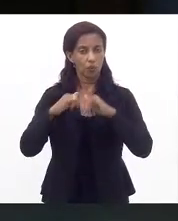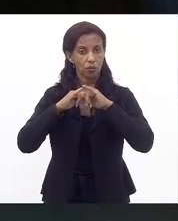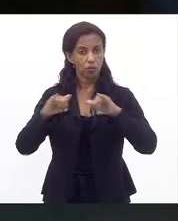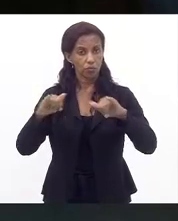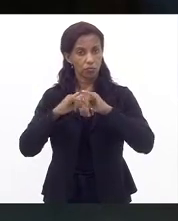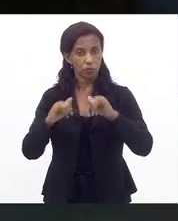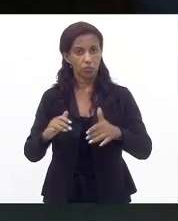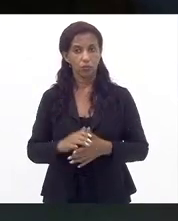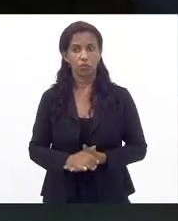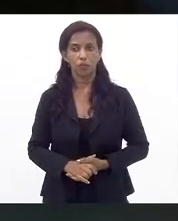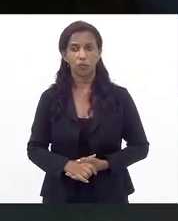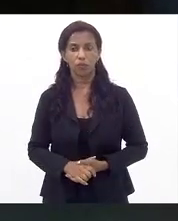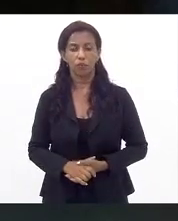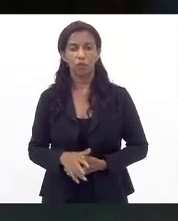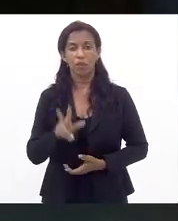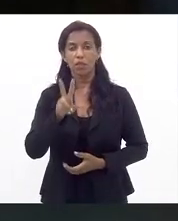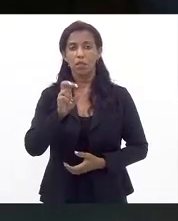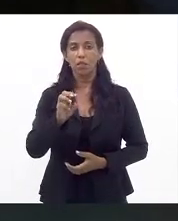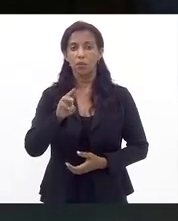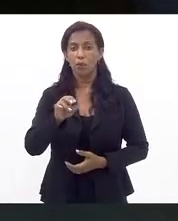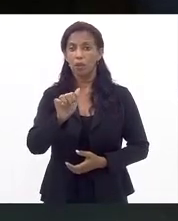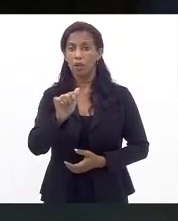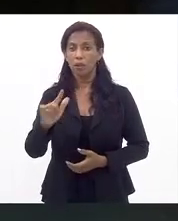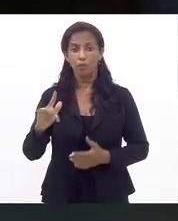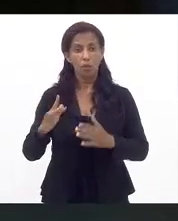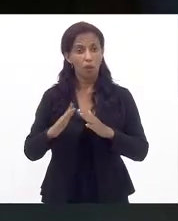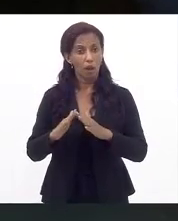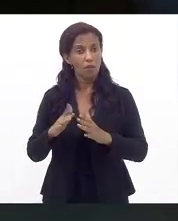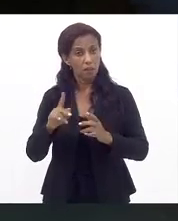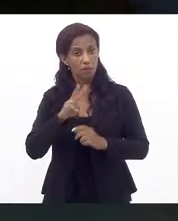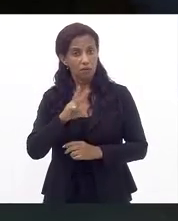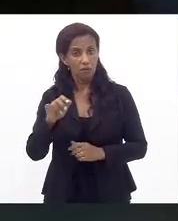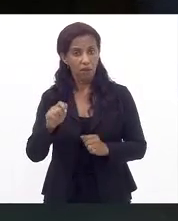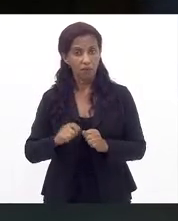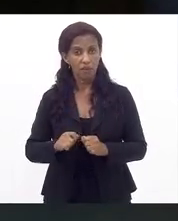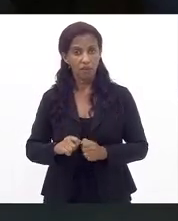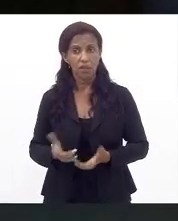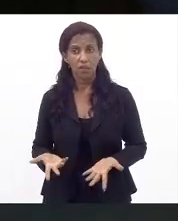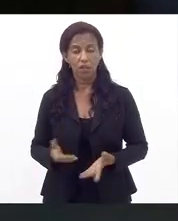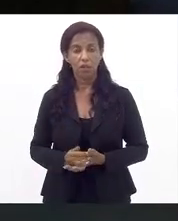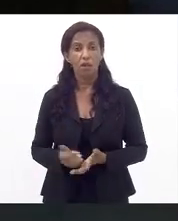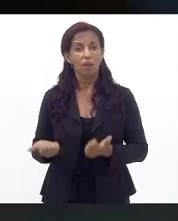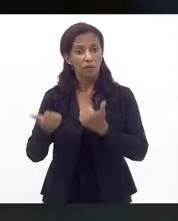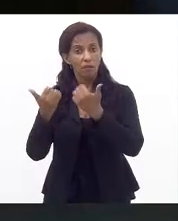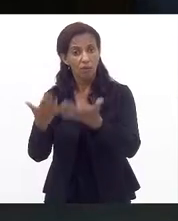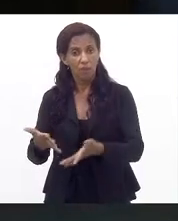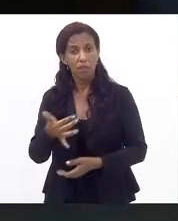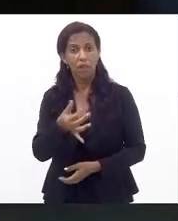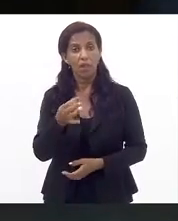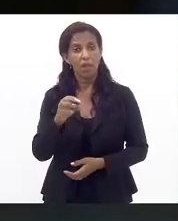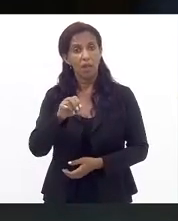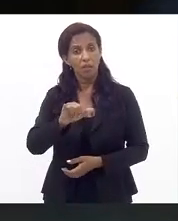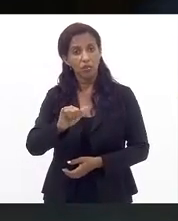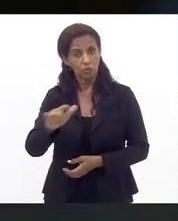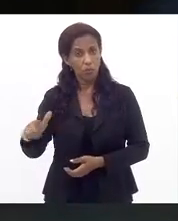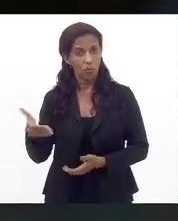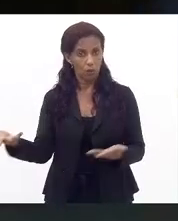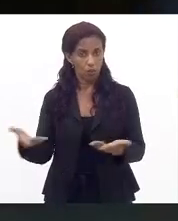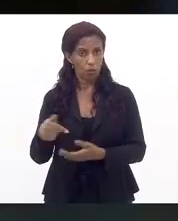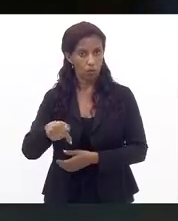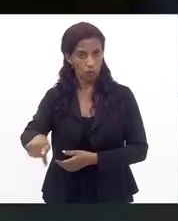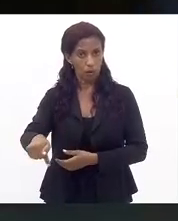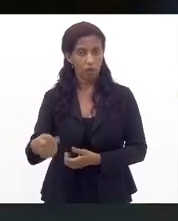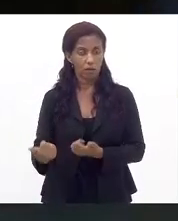divulgou há 50 vai fazer a 50.000 para entregar as 10 mil agora